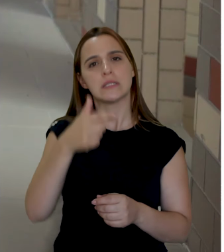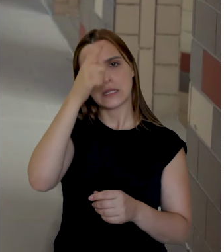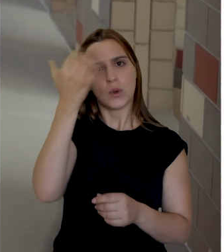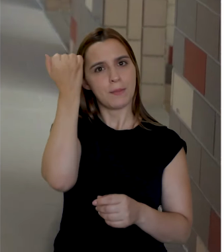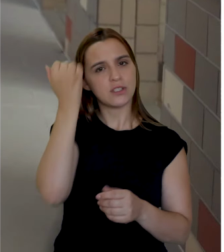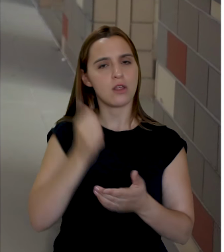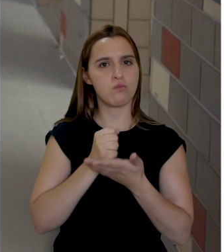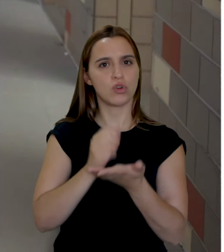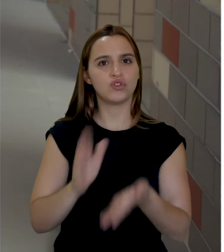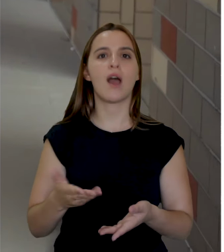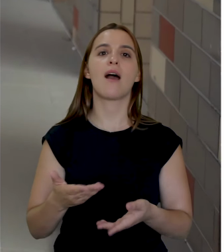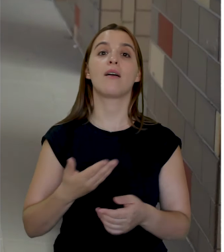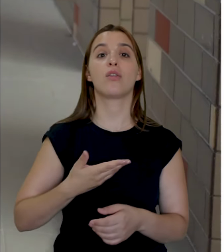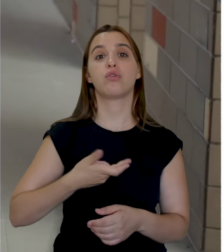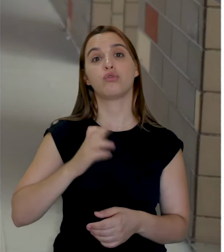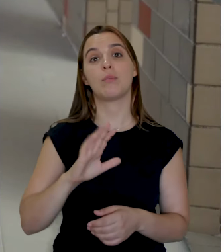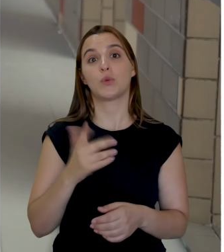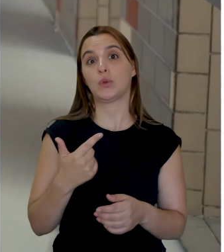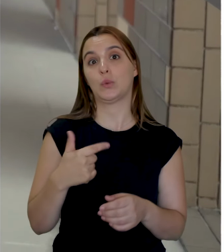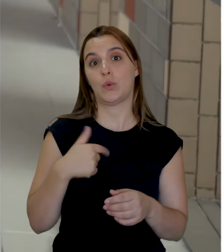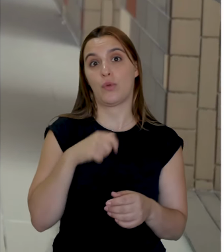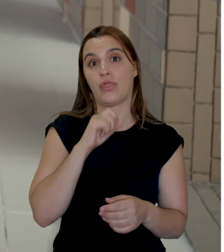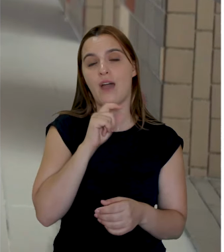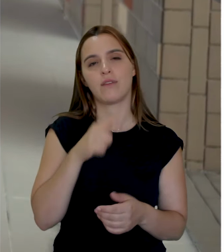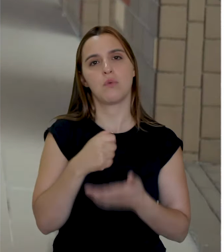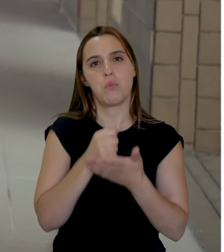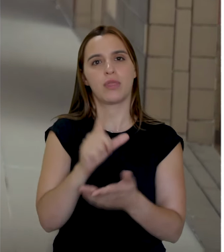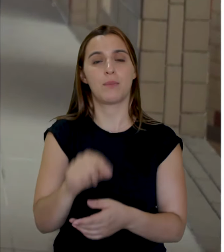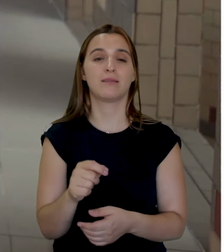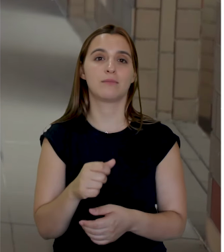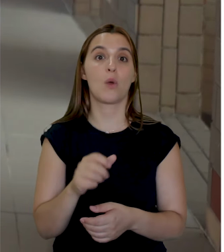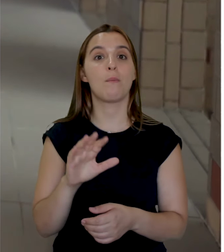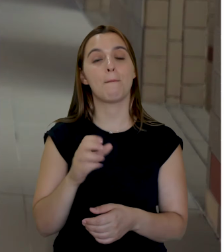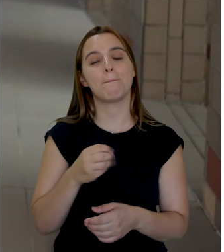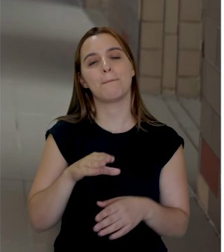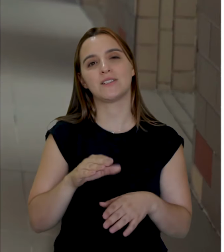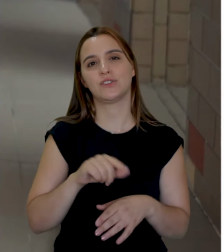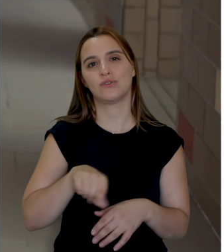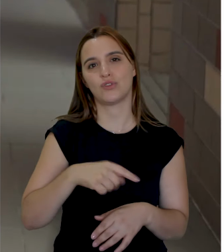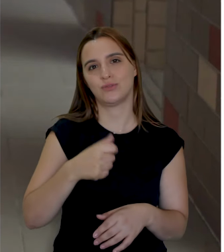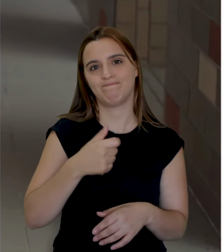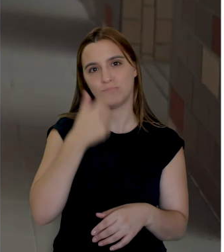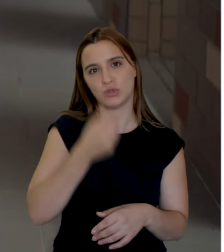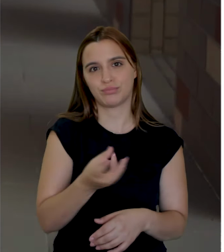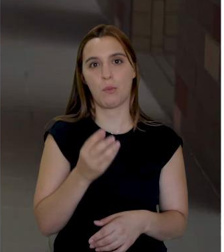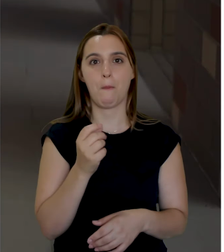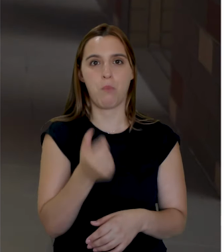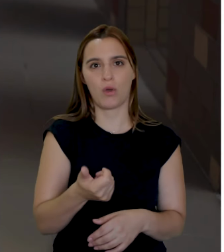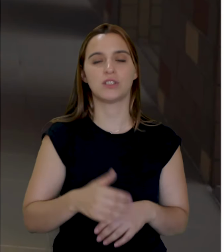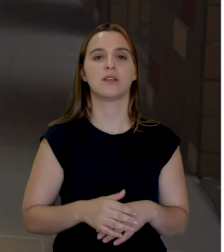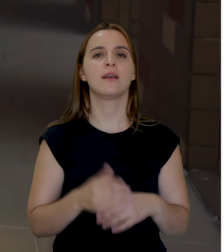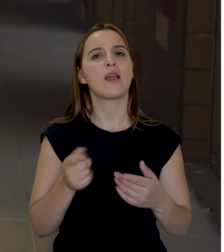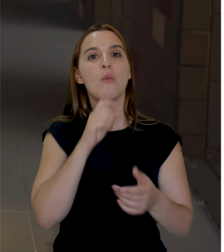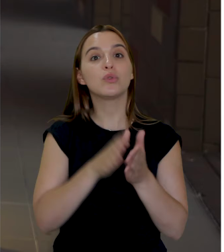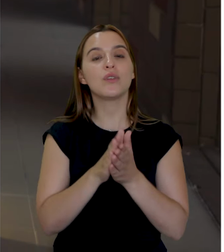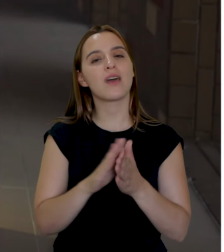ajudava os meus colegas quando eu podia, e efetivamente éramos muito poucos. Aqui, esta oportunidade veio abrir o leque